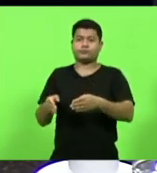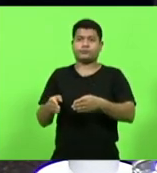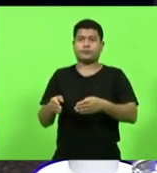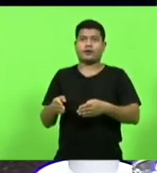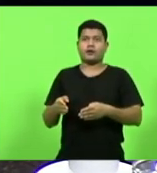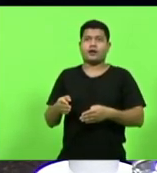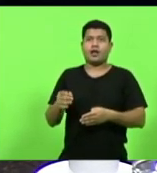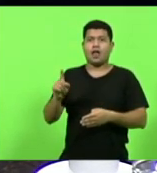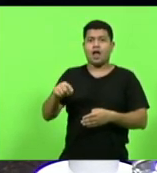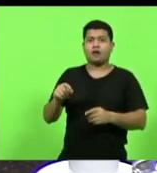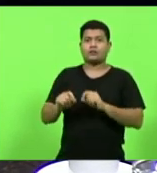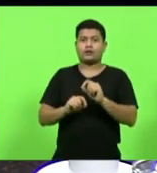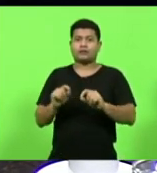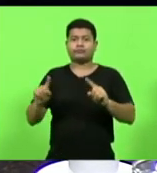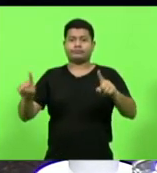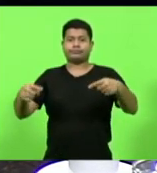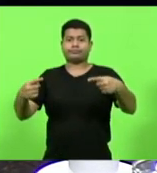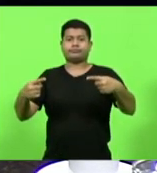uma afronta.